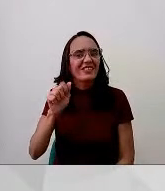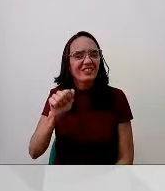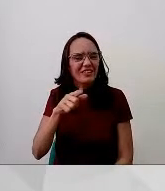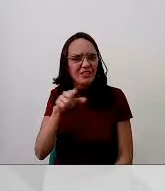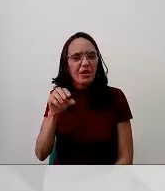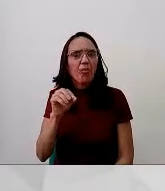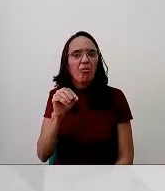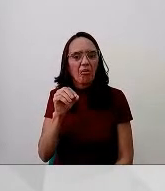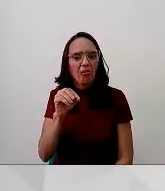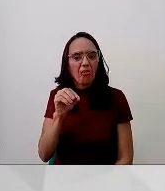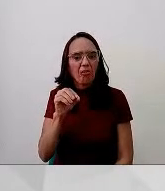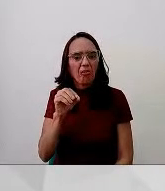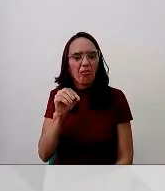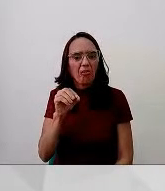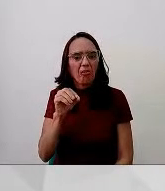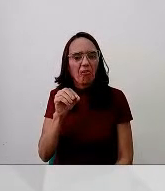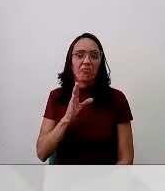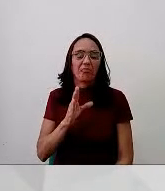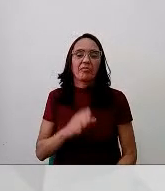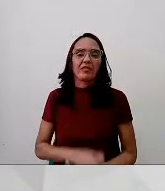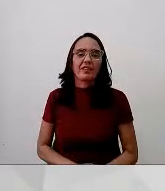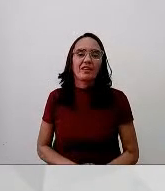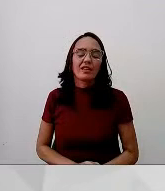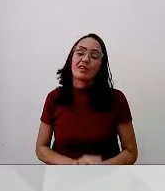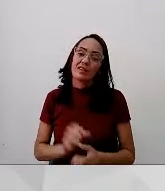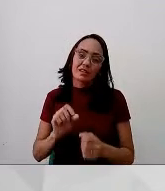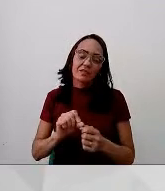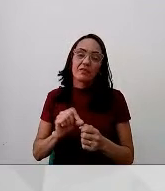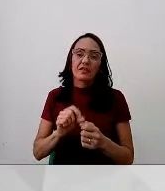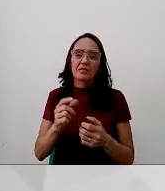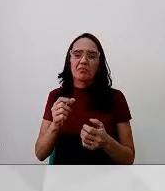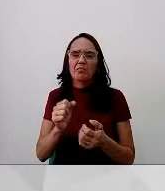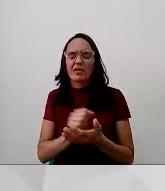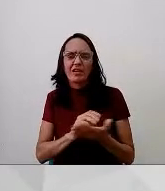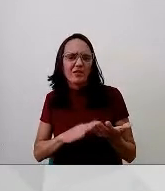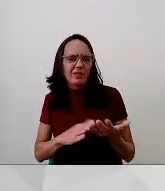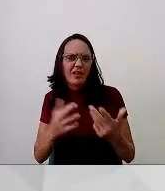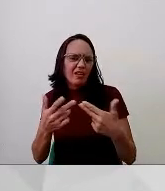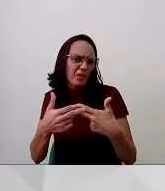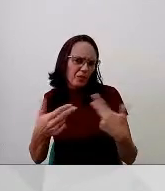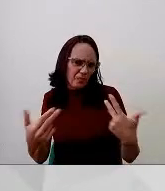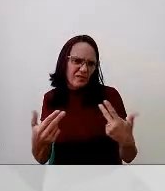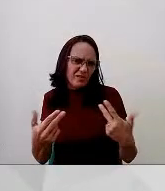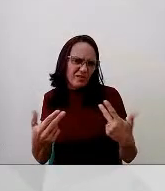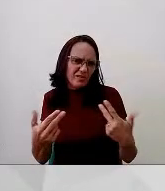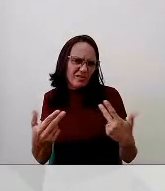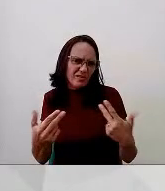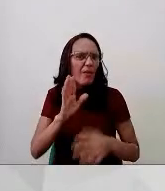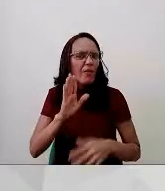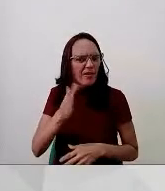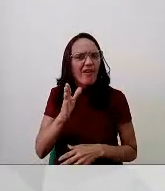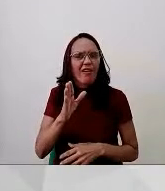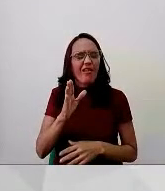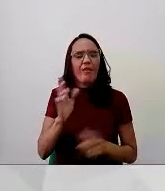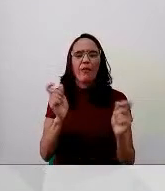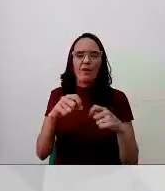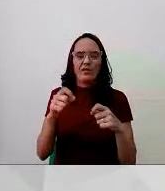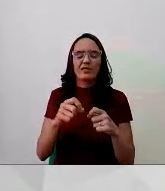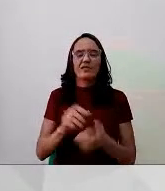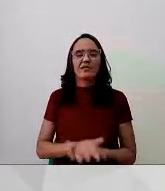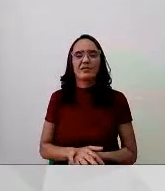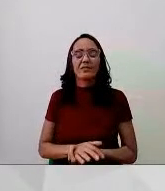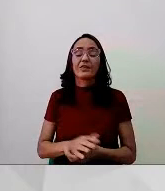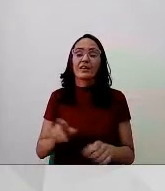que faziam algumas tarefas bem simples, mas já com eficiência. Aí em 2006 continua essa história das